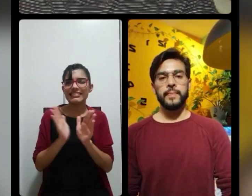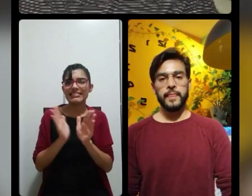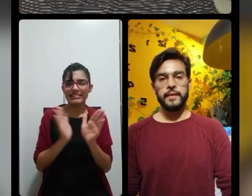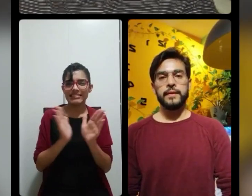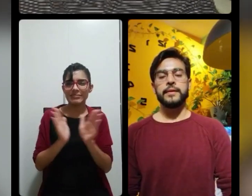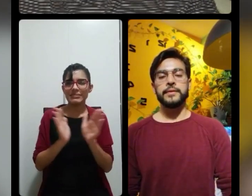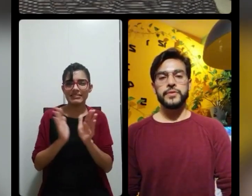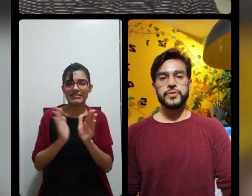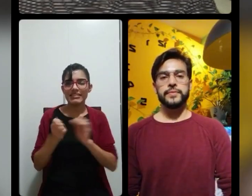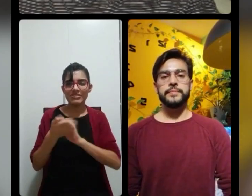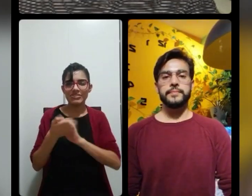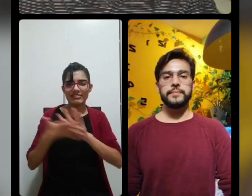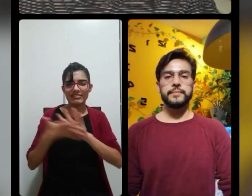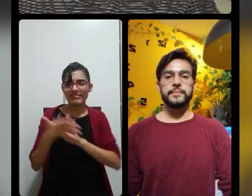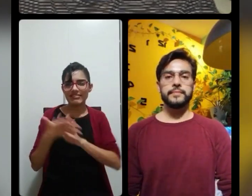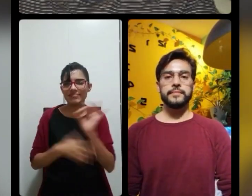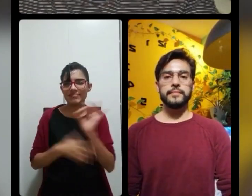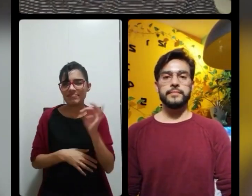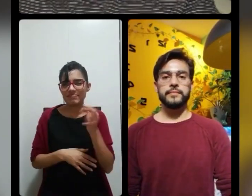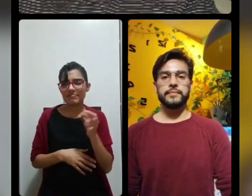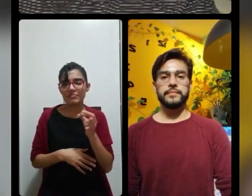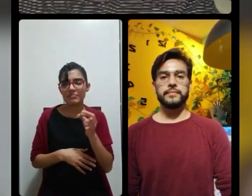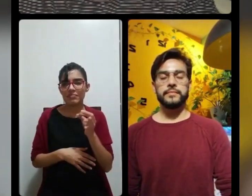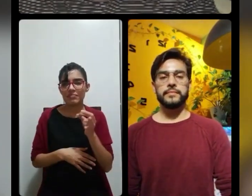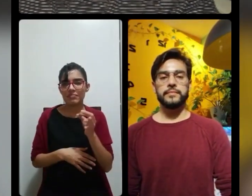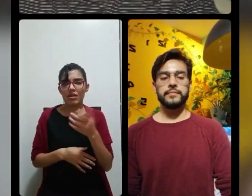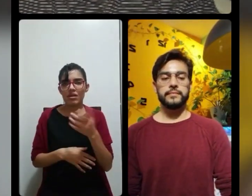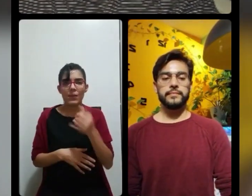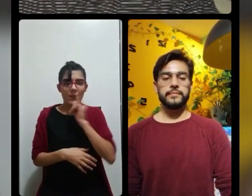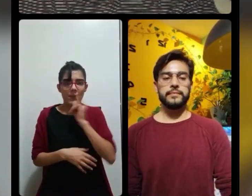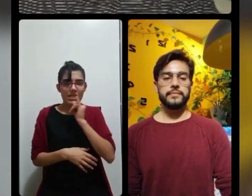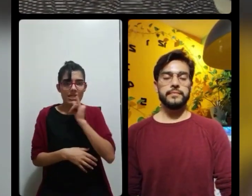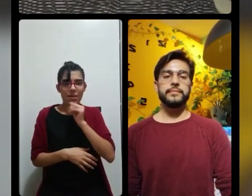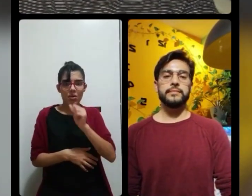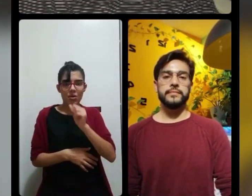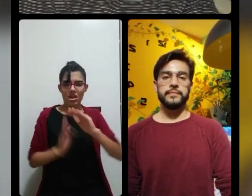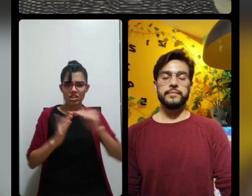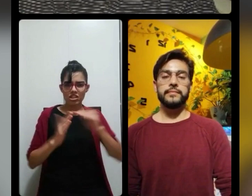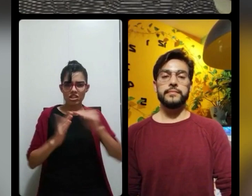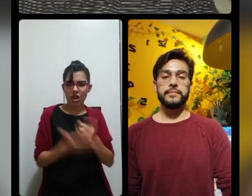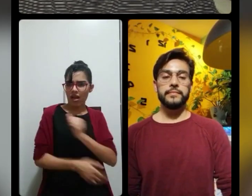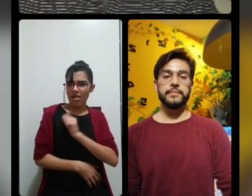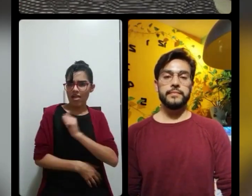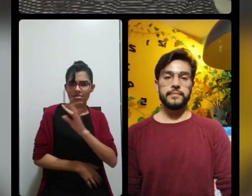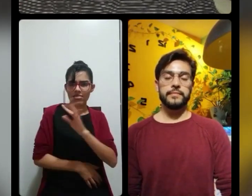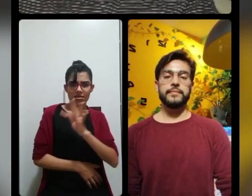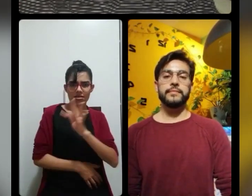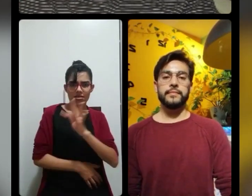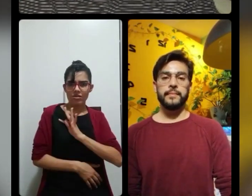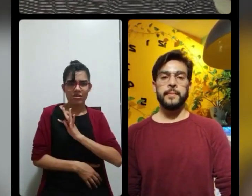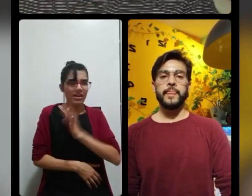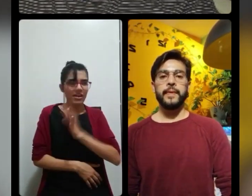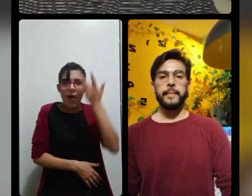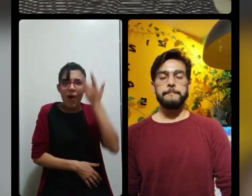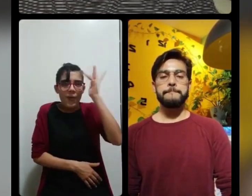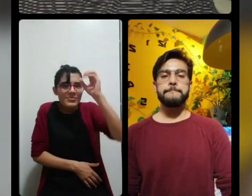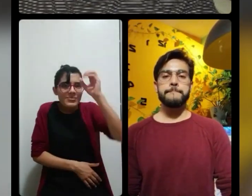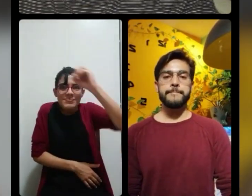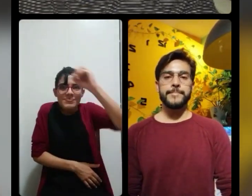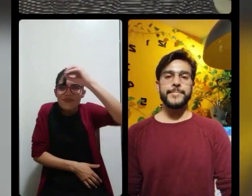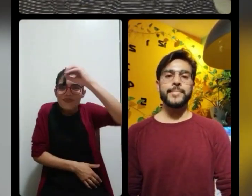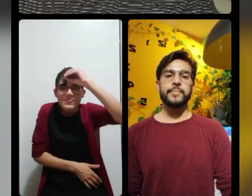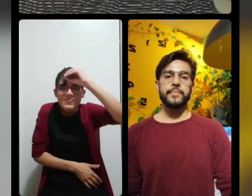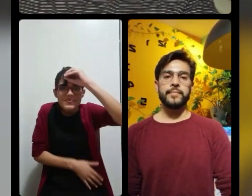Né? A gente realmente, eu não sabia que o Onísio Teixeira, por exemplo, é uma referência. Importante a gente saber disso. Né? Tentar divulgar mais